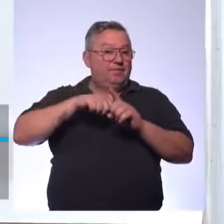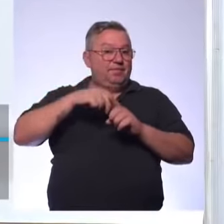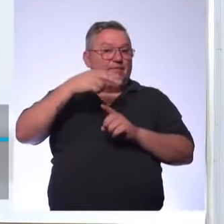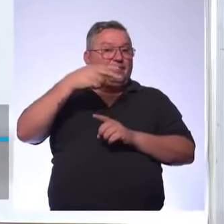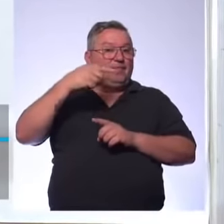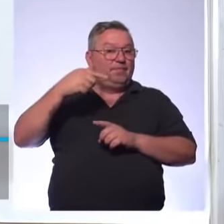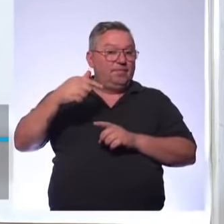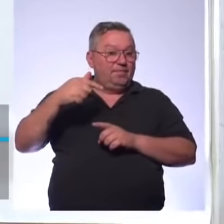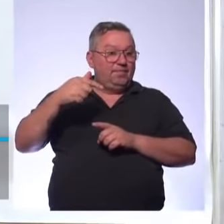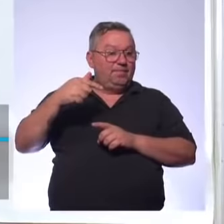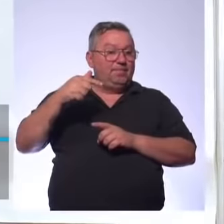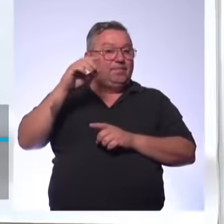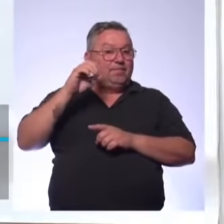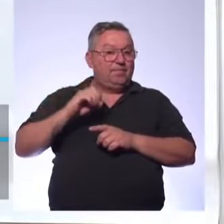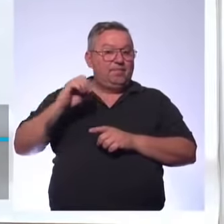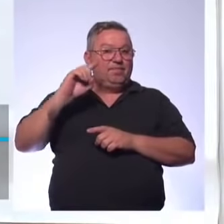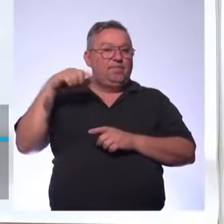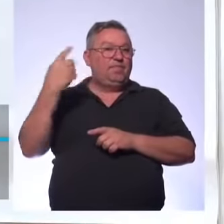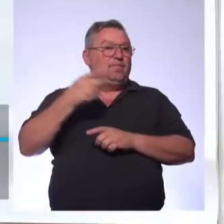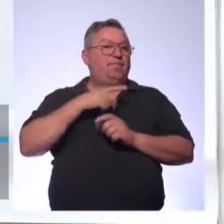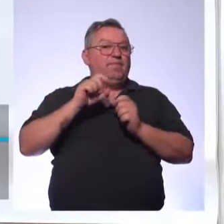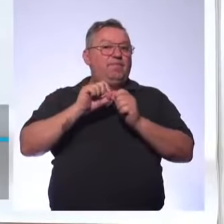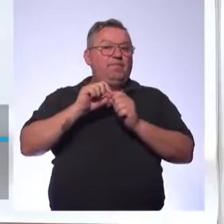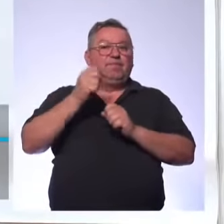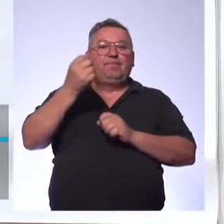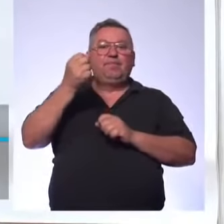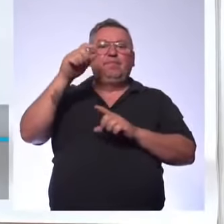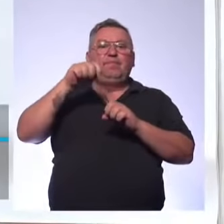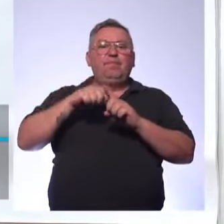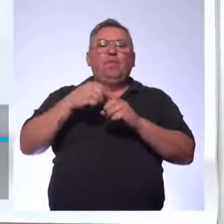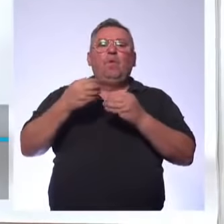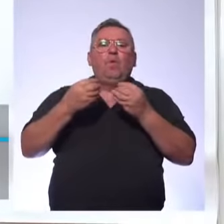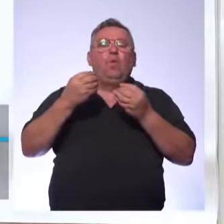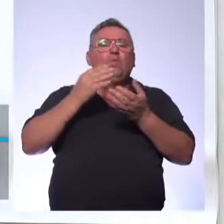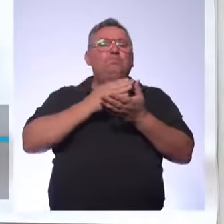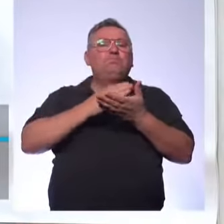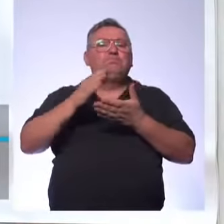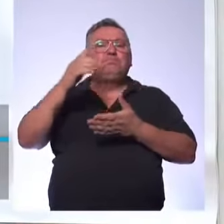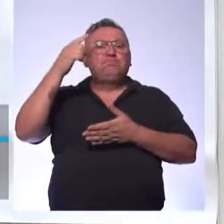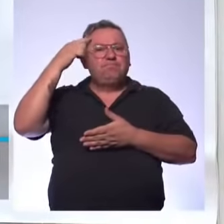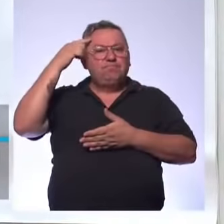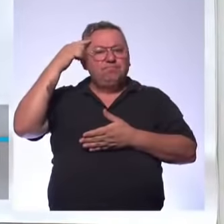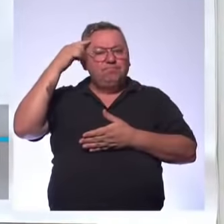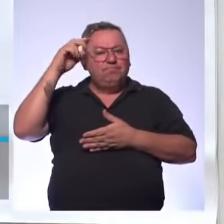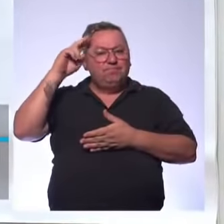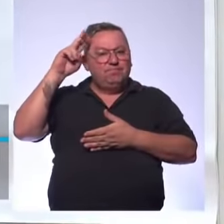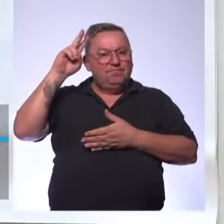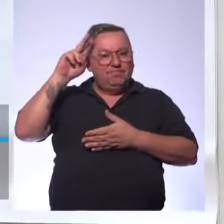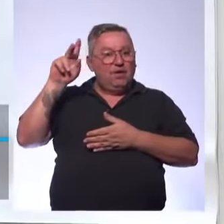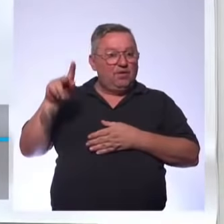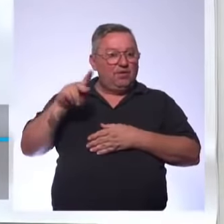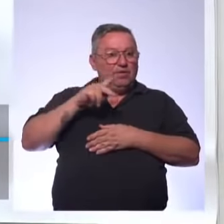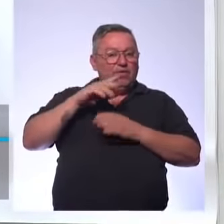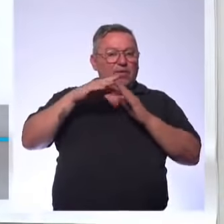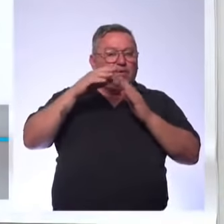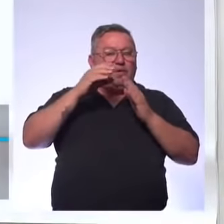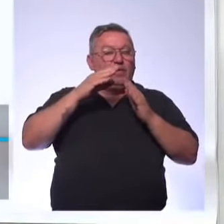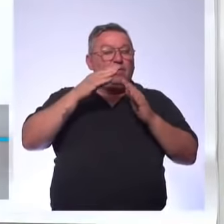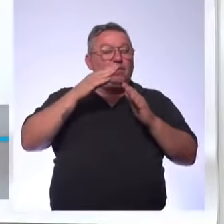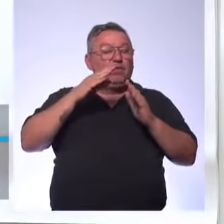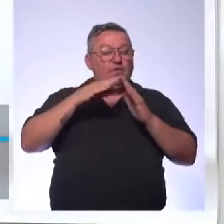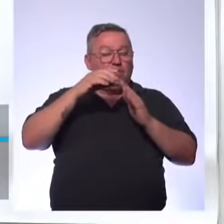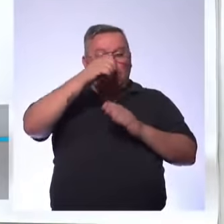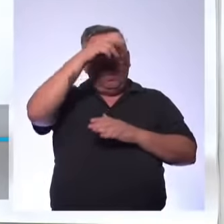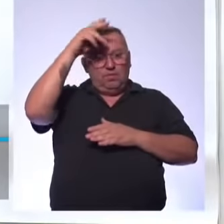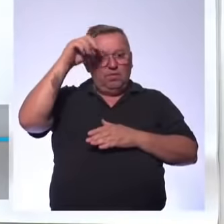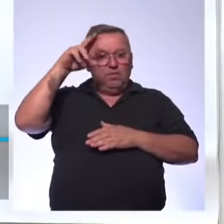27 de outubro, nós fazemos 6 meses. Como que começou essa história? Eu sou professora da escola pública, nunca estive na